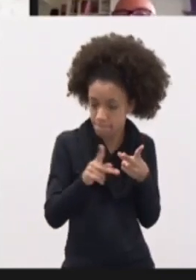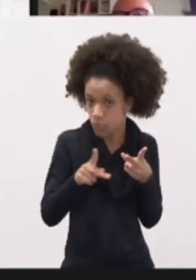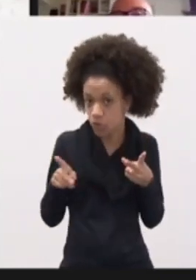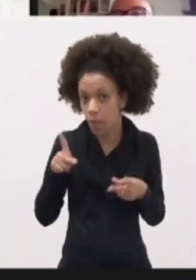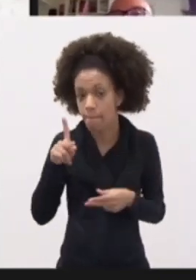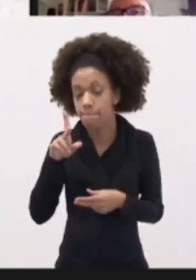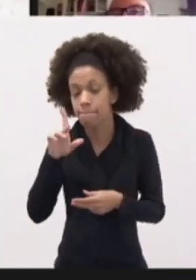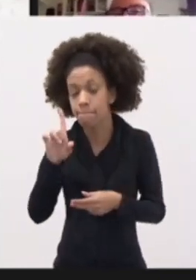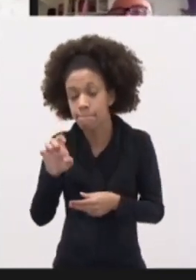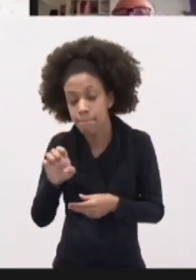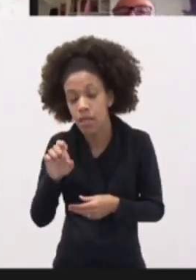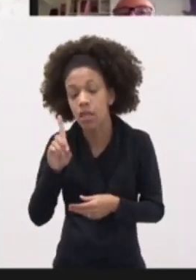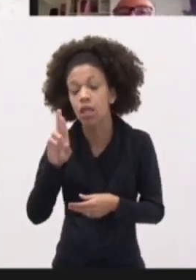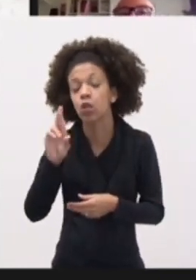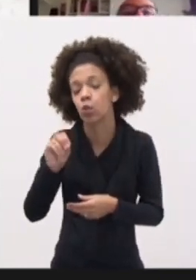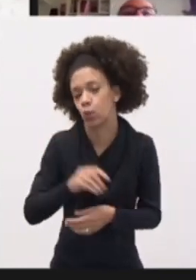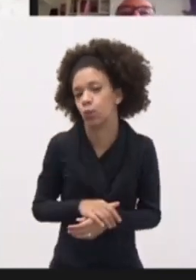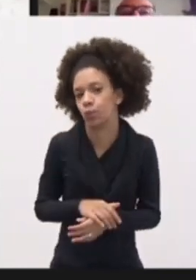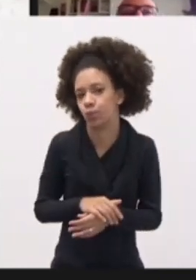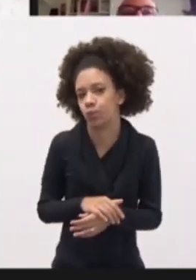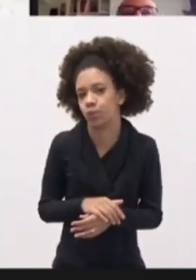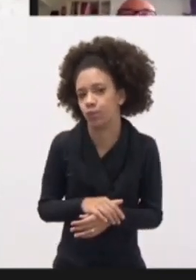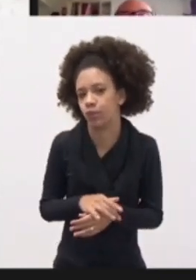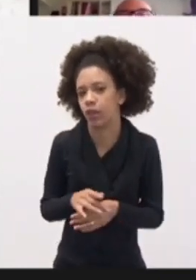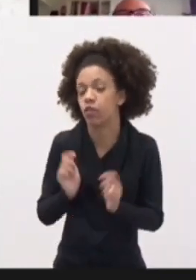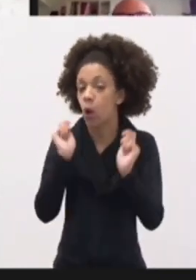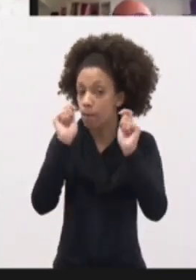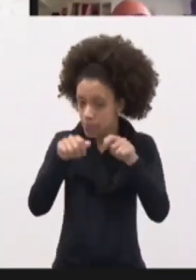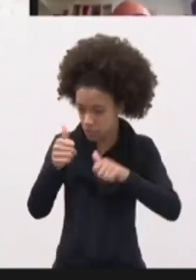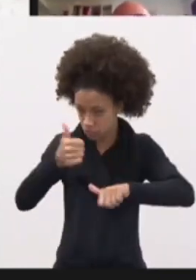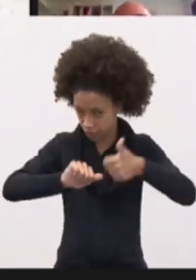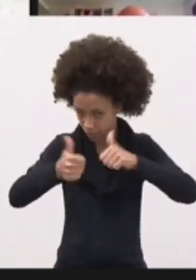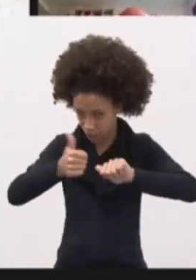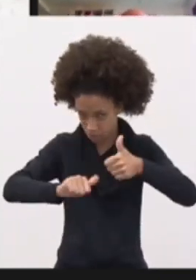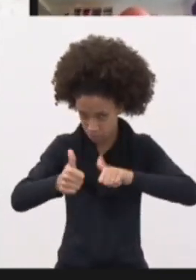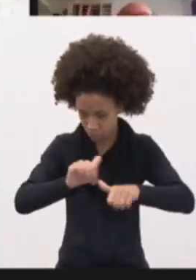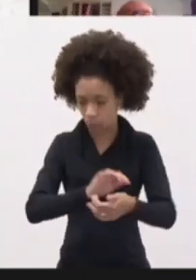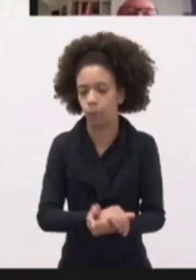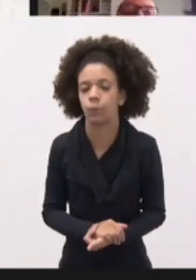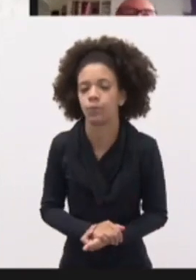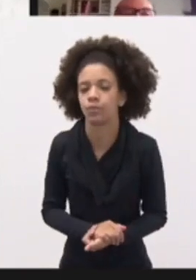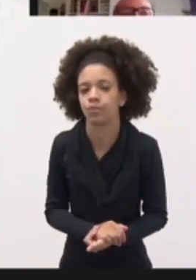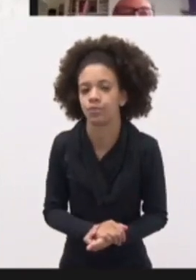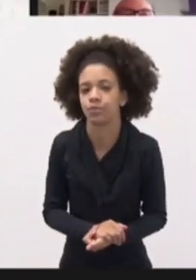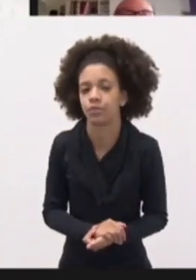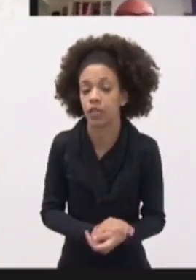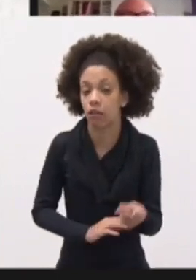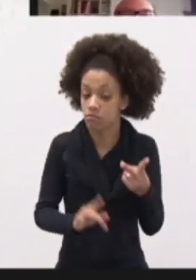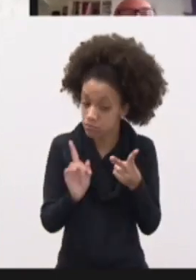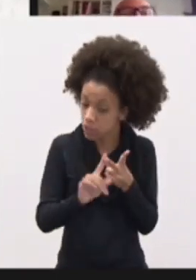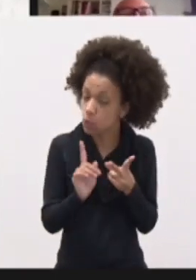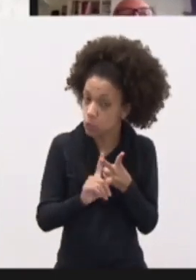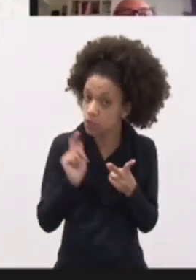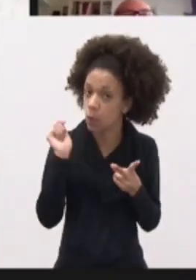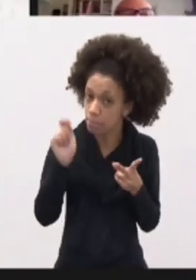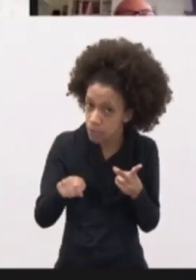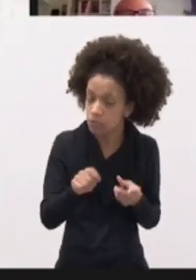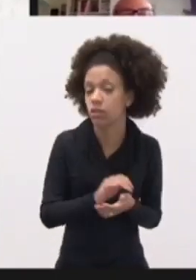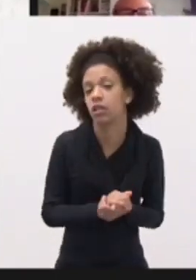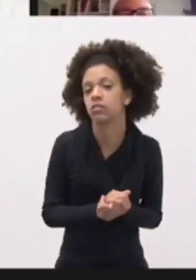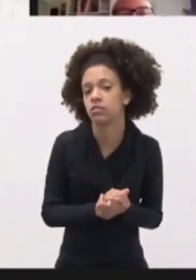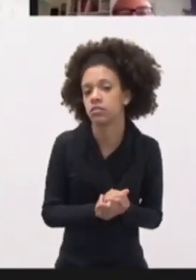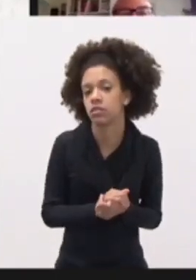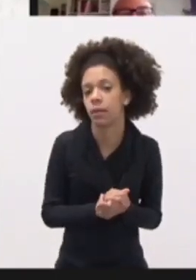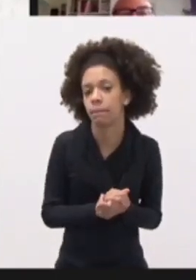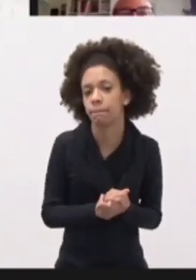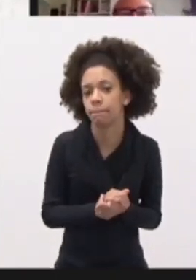está fazendo o seguinte, a gente está falando aqui da competência de avaliação, né, que é a segunda competência lá da prática